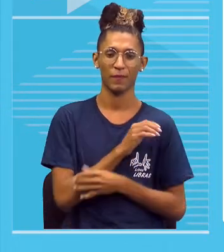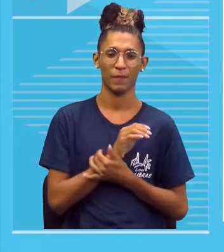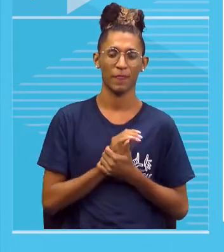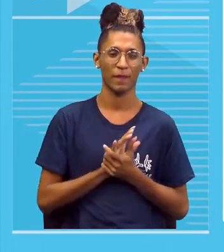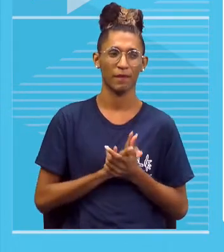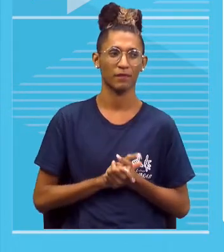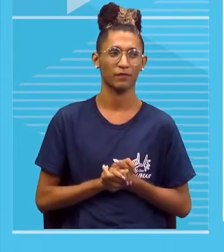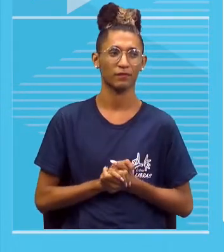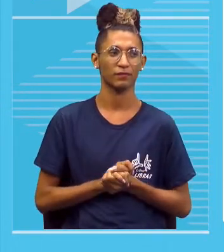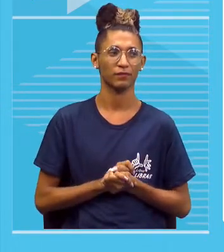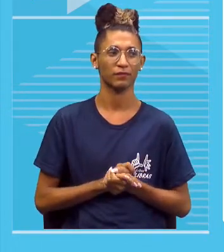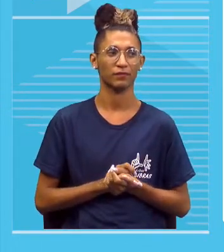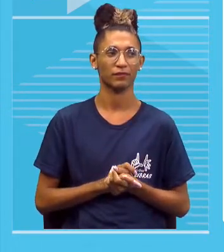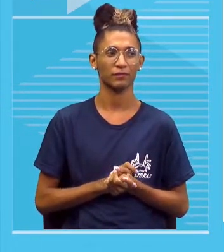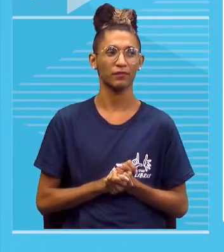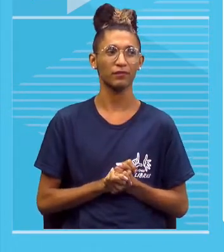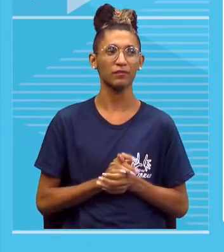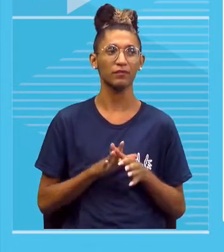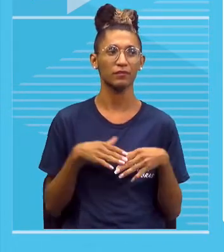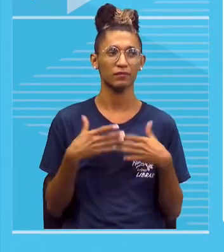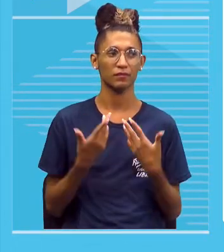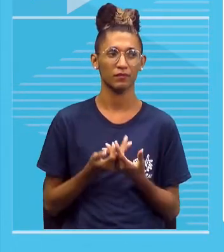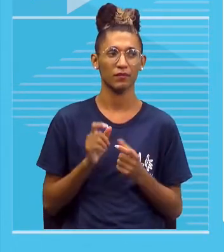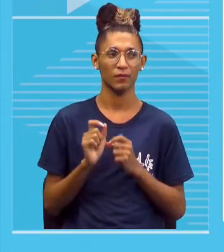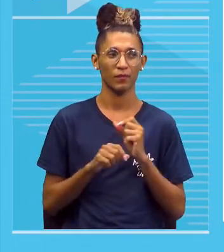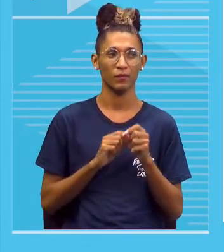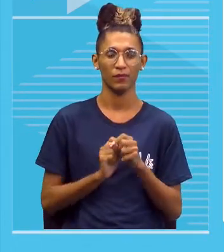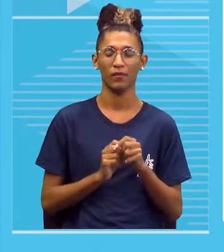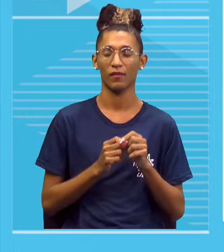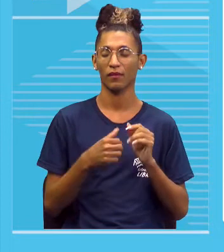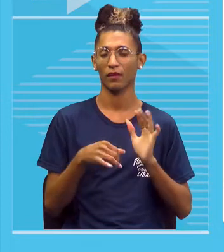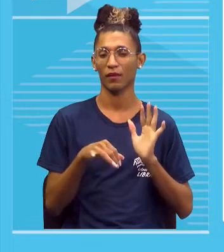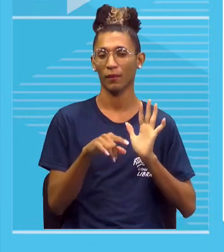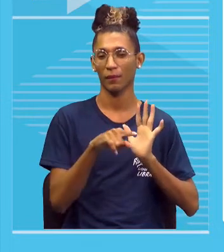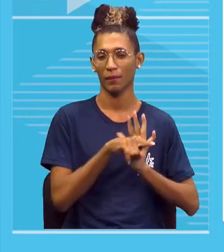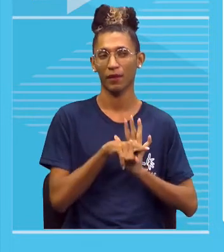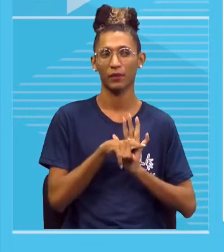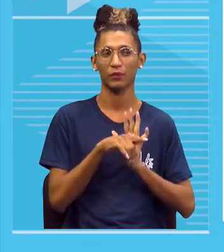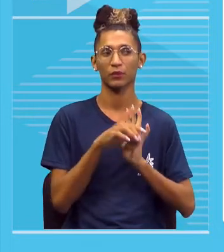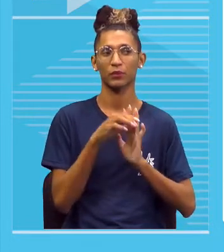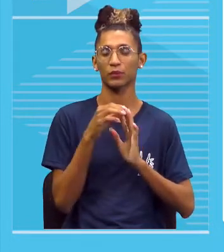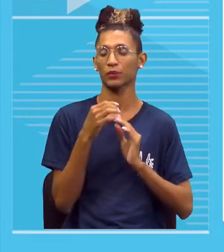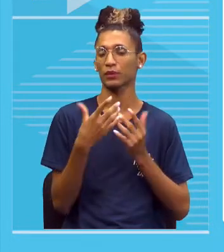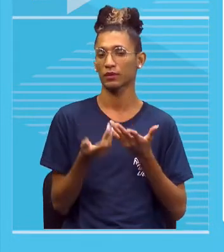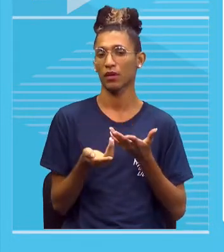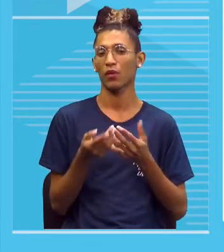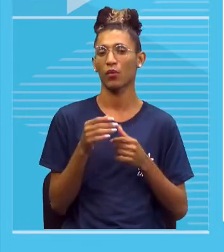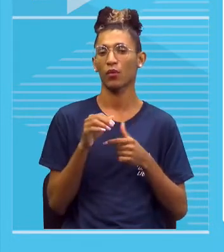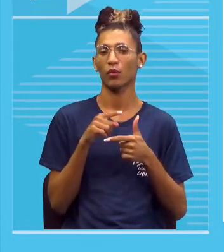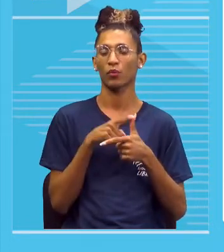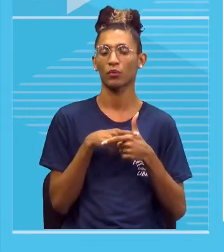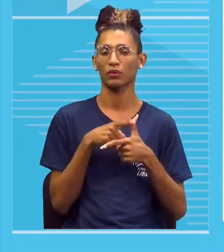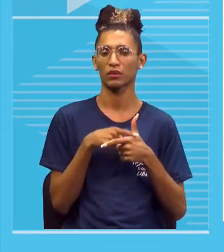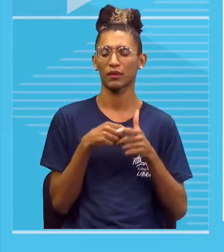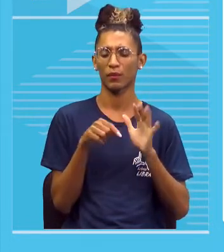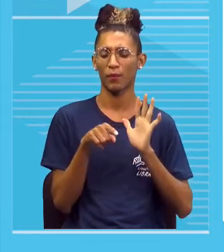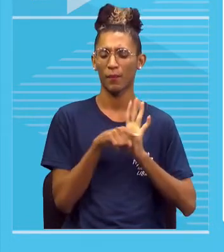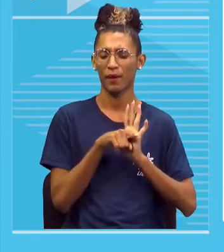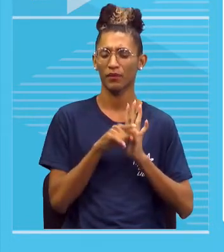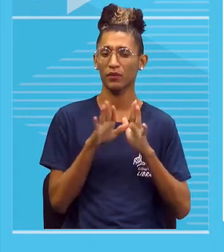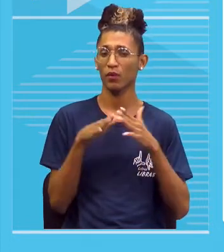que acontece galerinha o detalhe que meu cena aqui tá negativo onde é que os e negativo